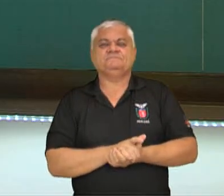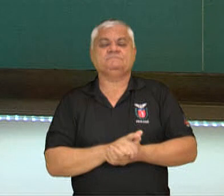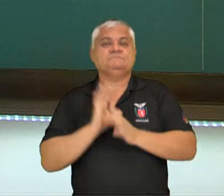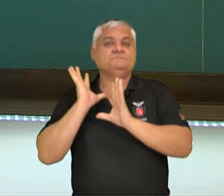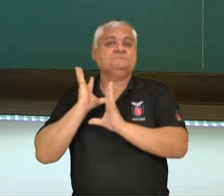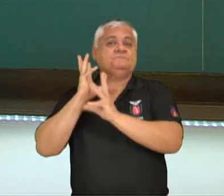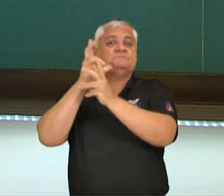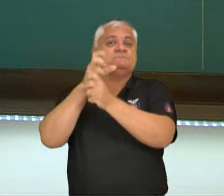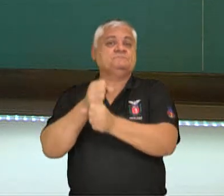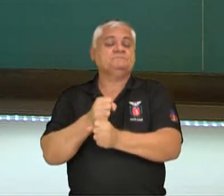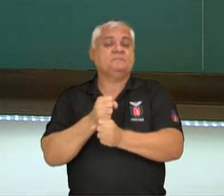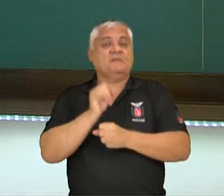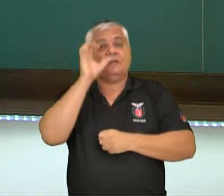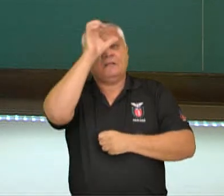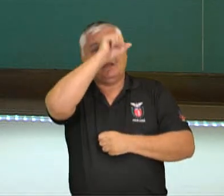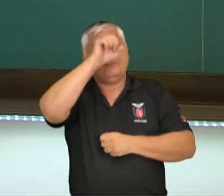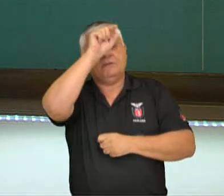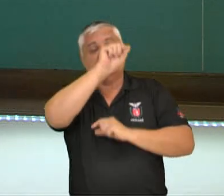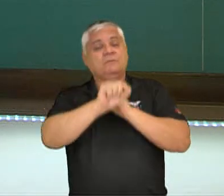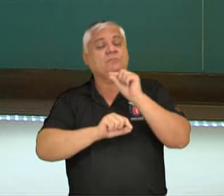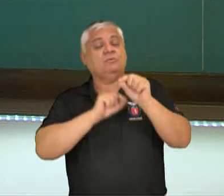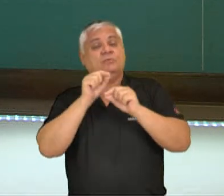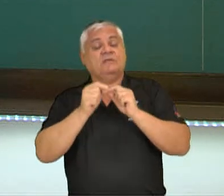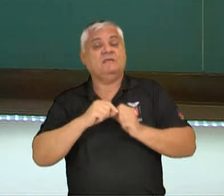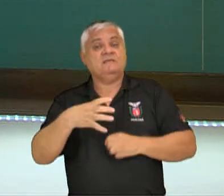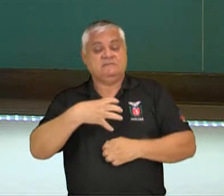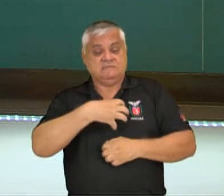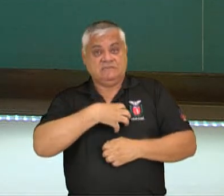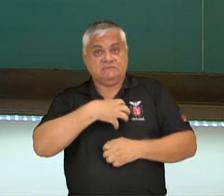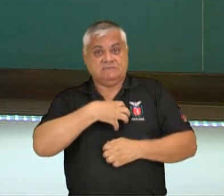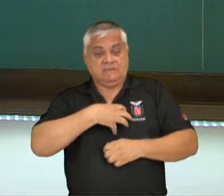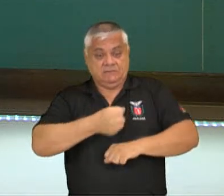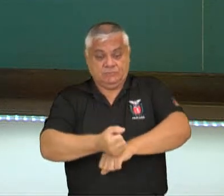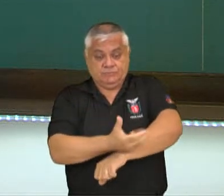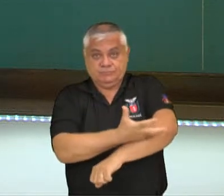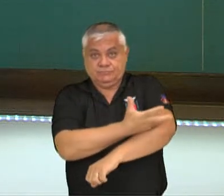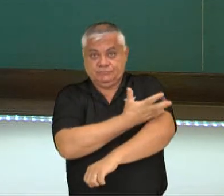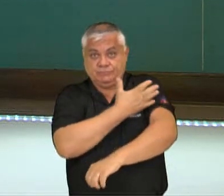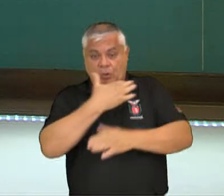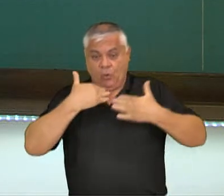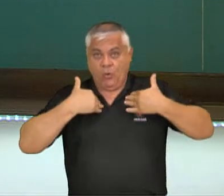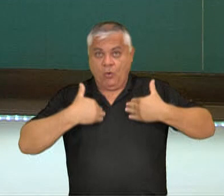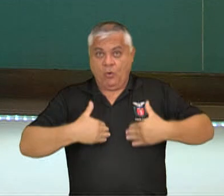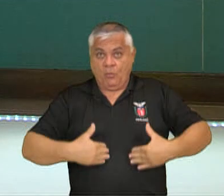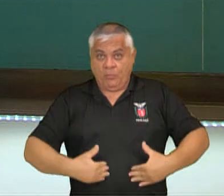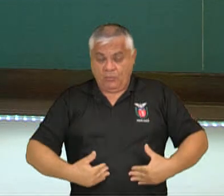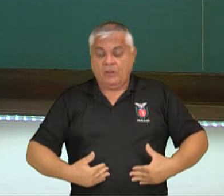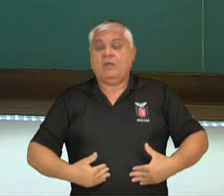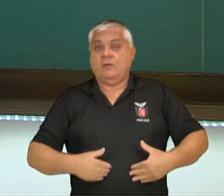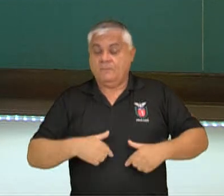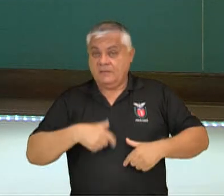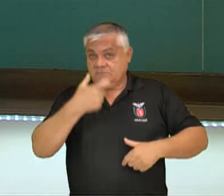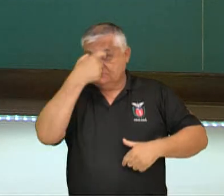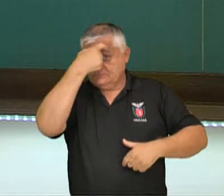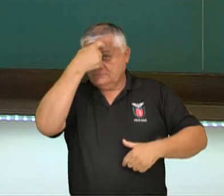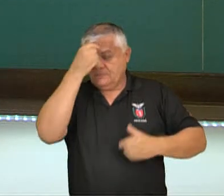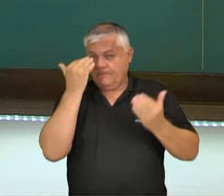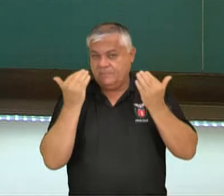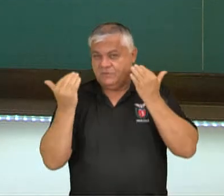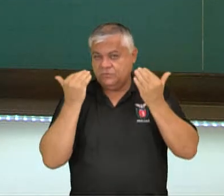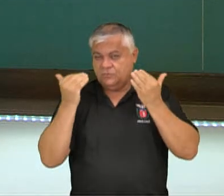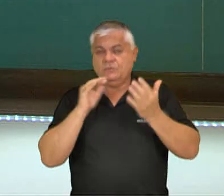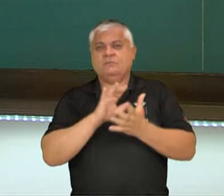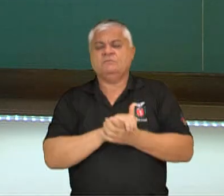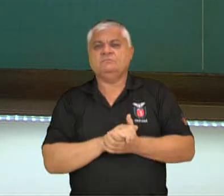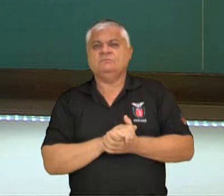Revisando então o que nós aprendemos hoje sobre as sensações corporais nesse aspecto mais psicológico.